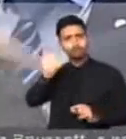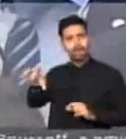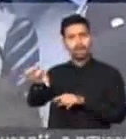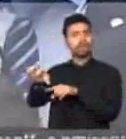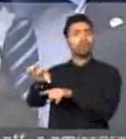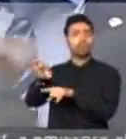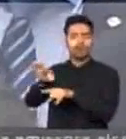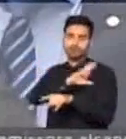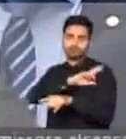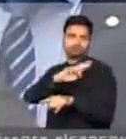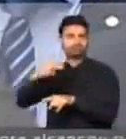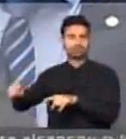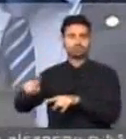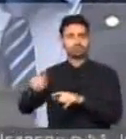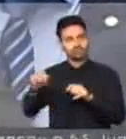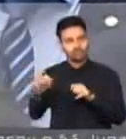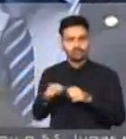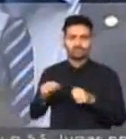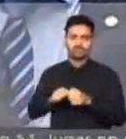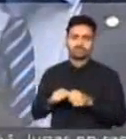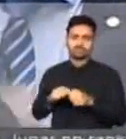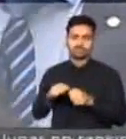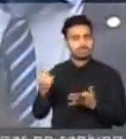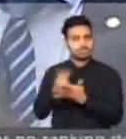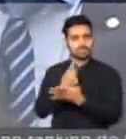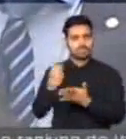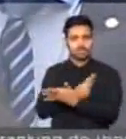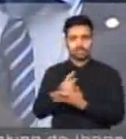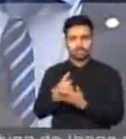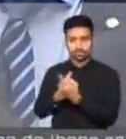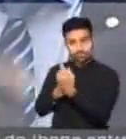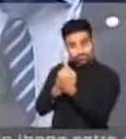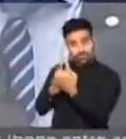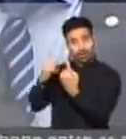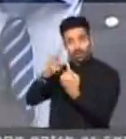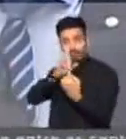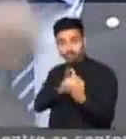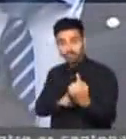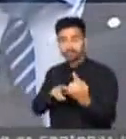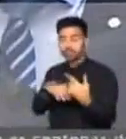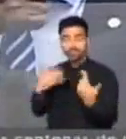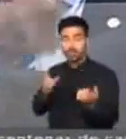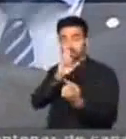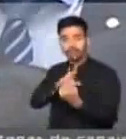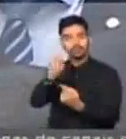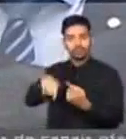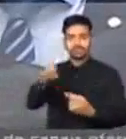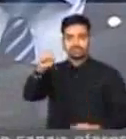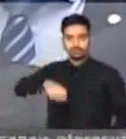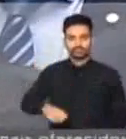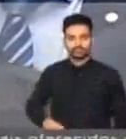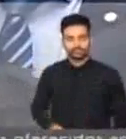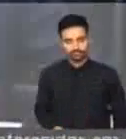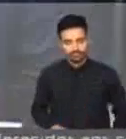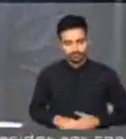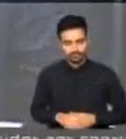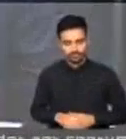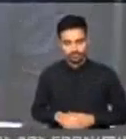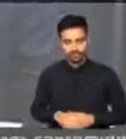com o ato que aqui estamos praticando. E esse ato tem uma resposta, e a resposta é sim.